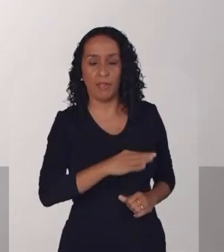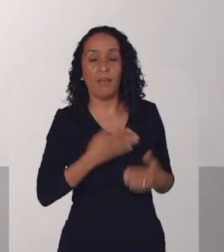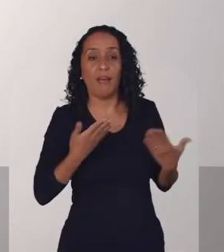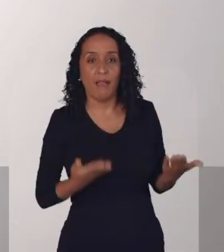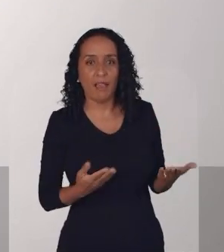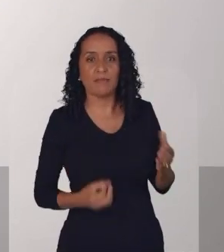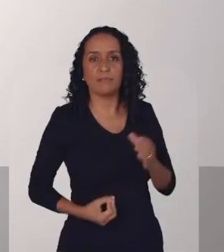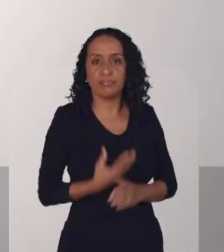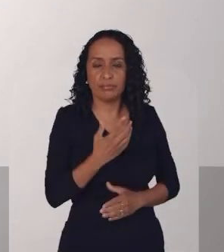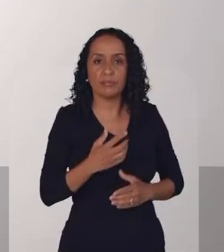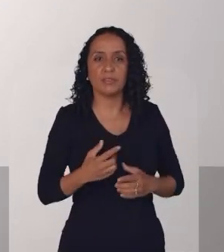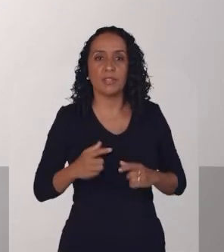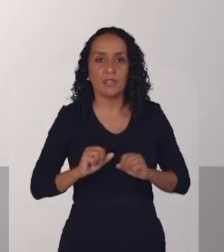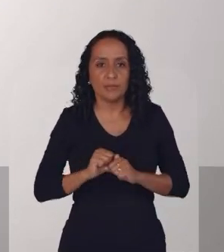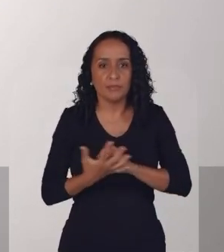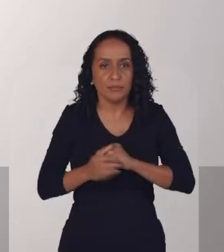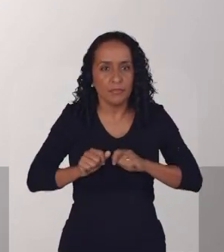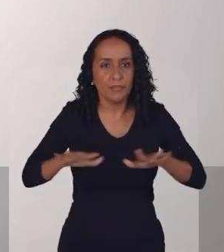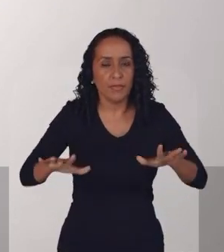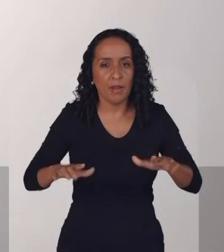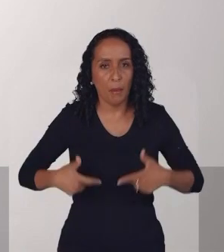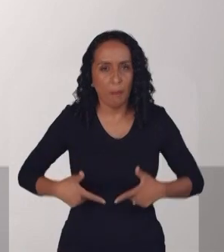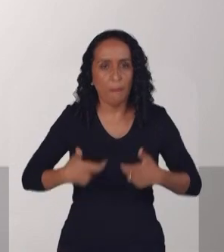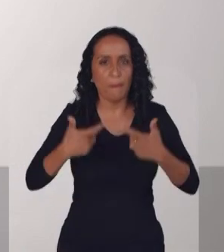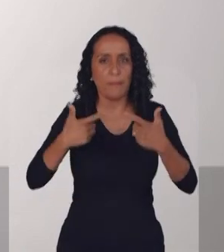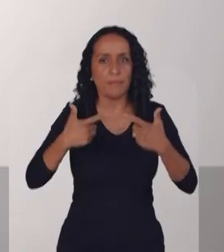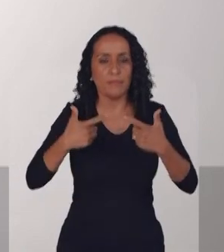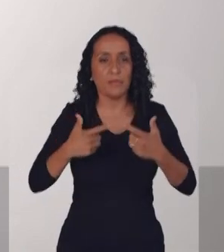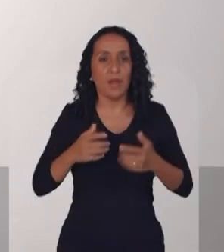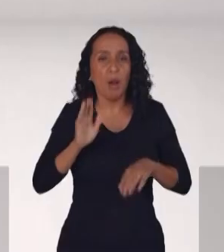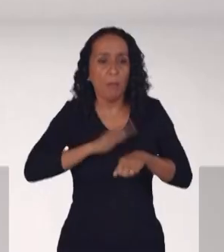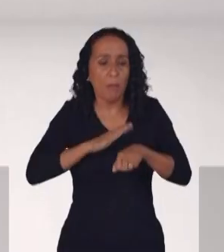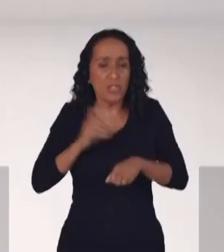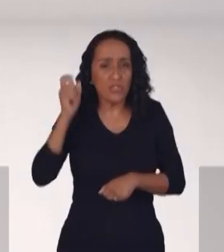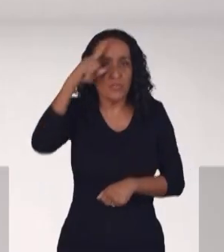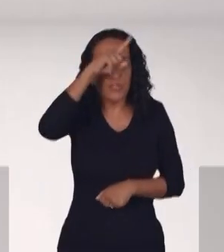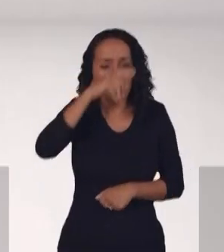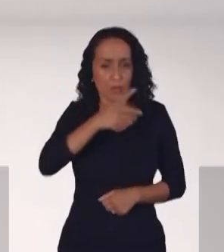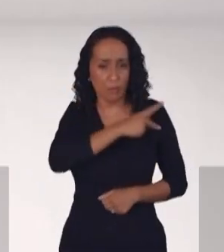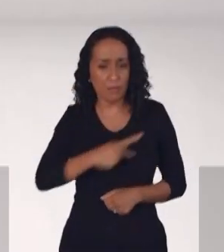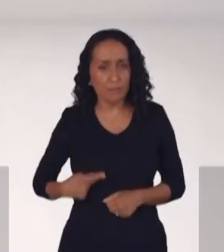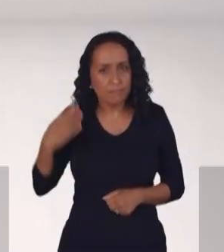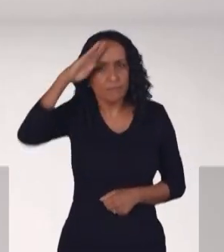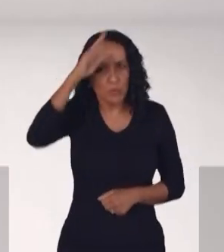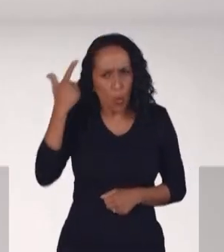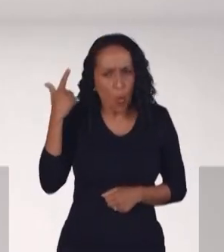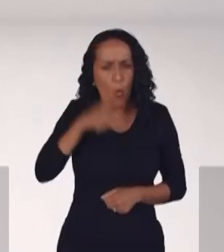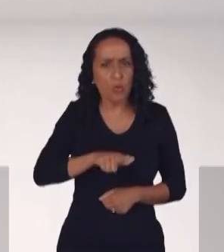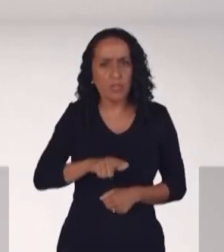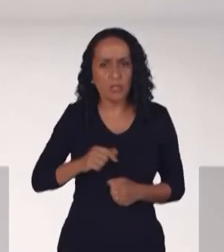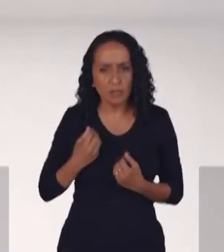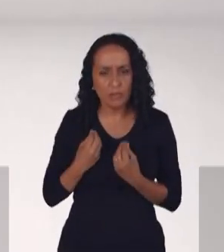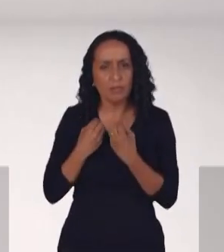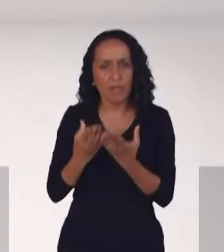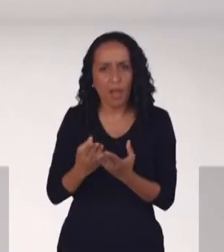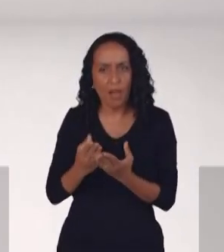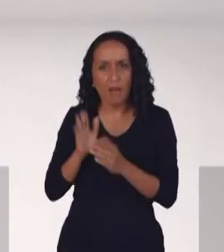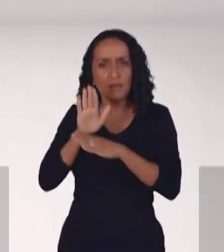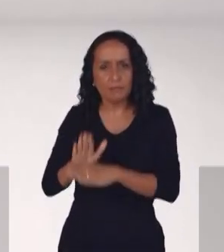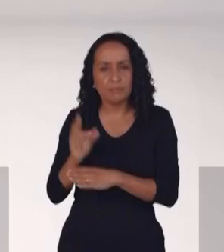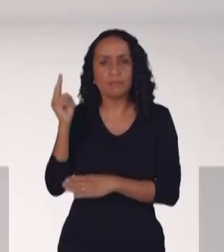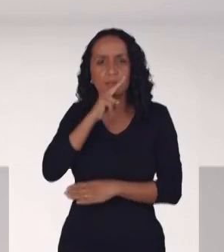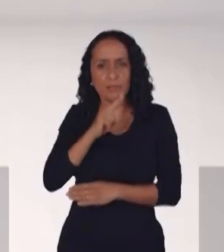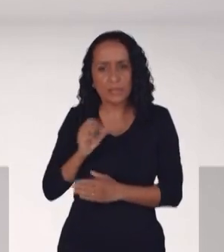desgoverno do PT. E essa é a inflação gerada pela guerra e pela pandemia. No momento mais difícil, o presidente Bolsonaro conseguiu